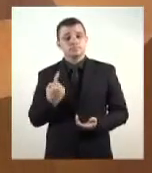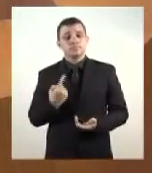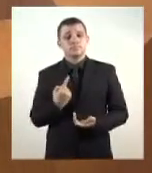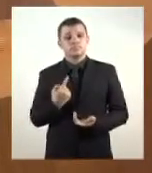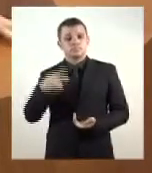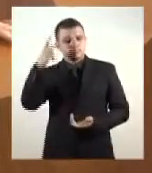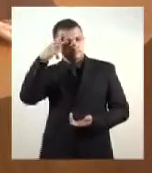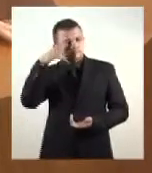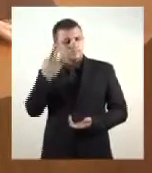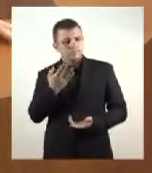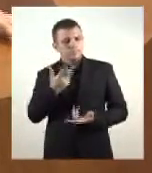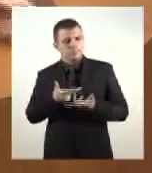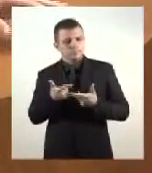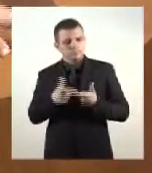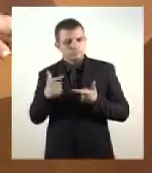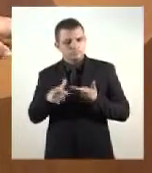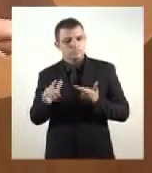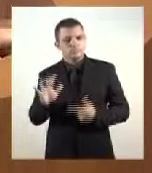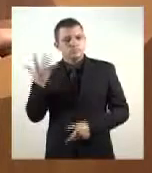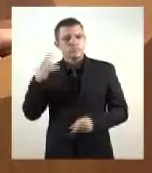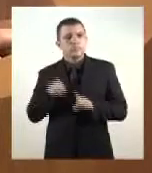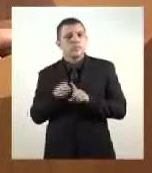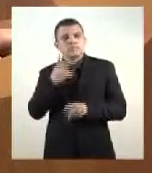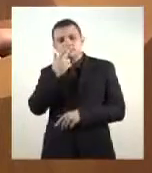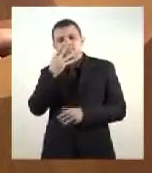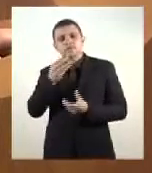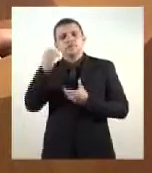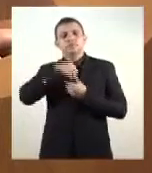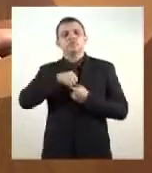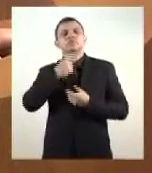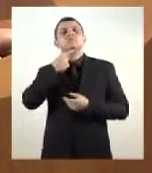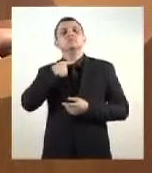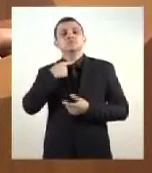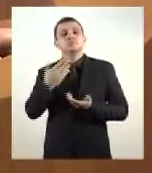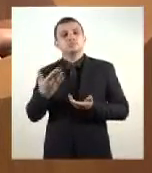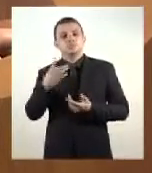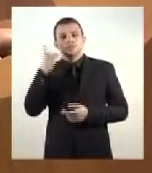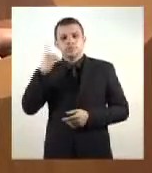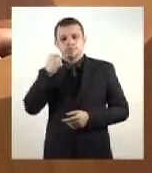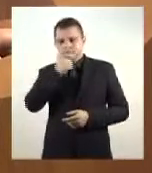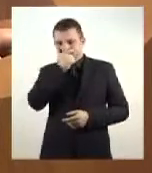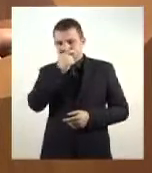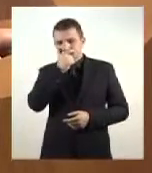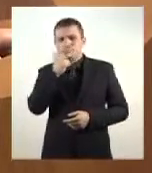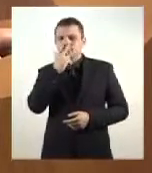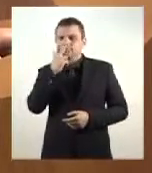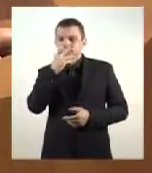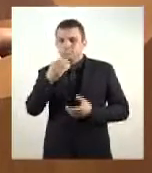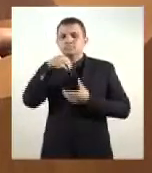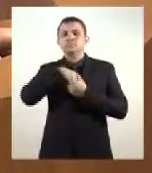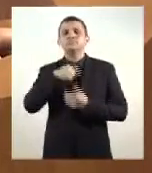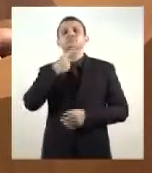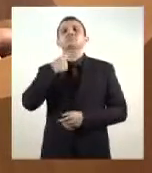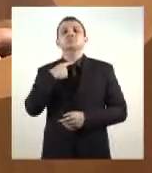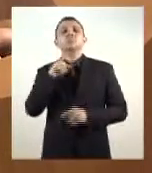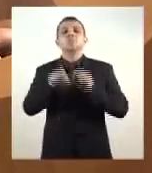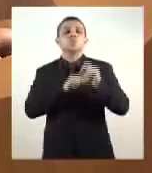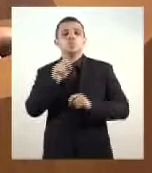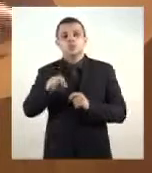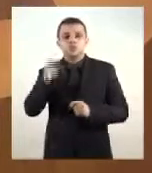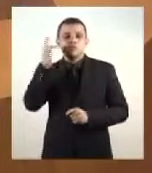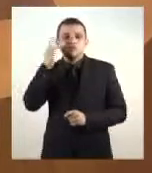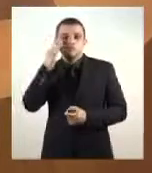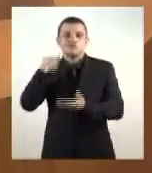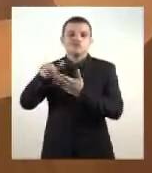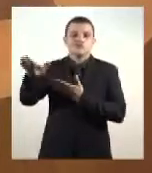situação, me parece até que um desejo inconsciente, deputado César Pires, ainda que inconsciente, de retirar o governador do cargo. Porque